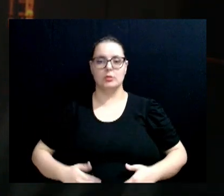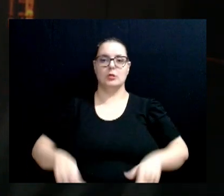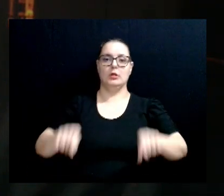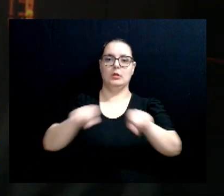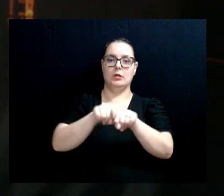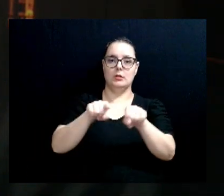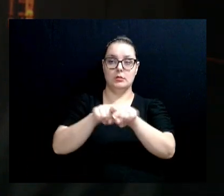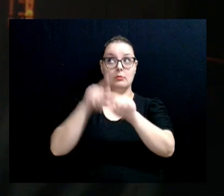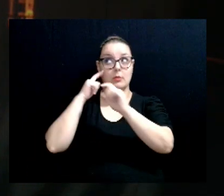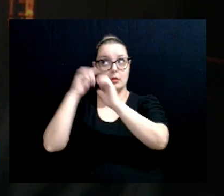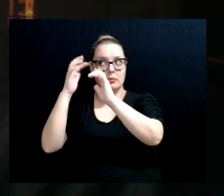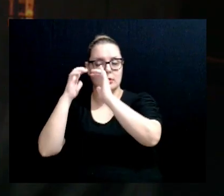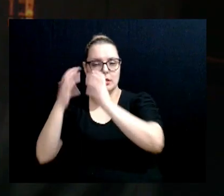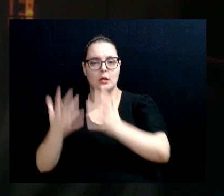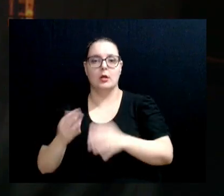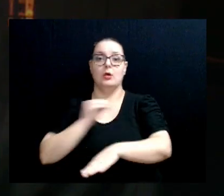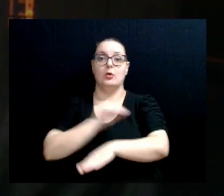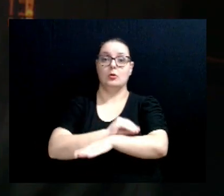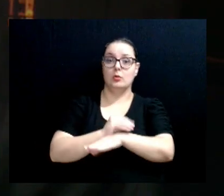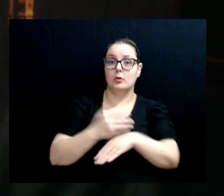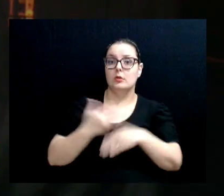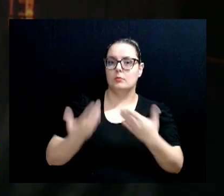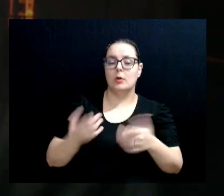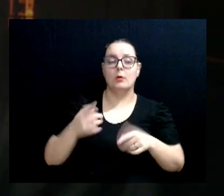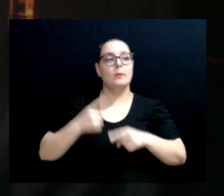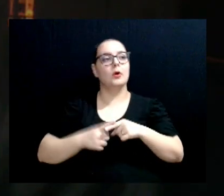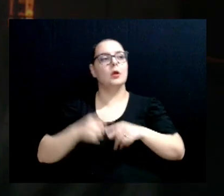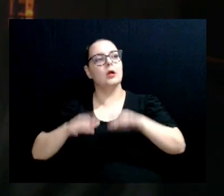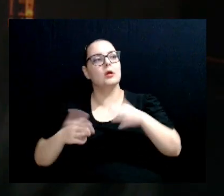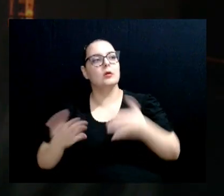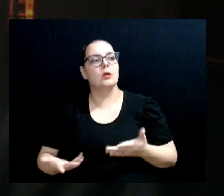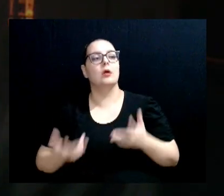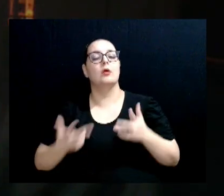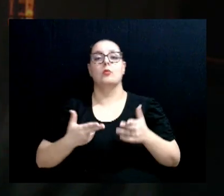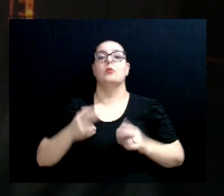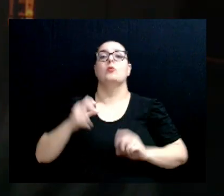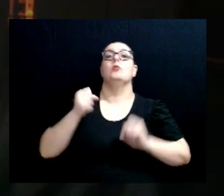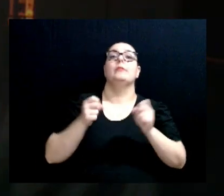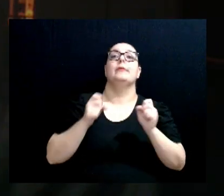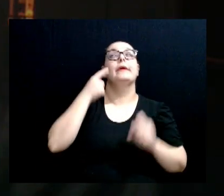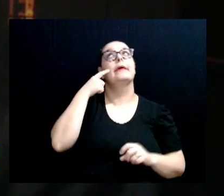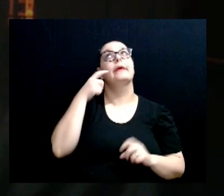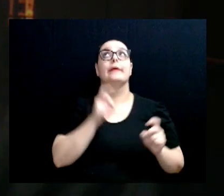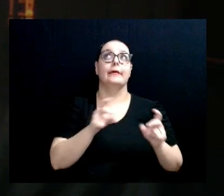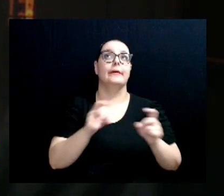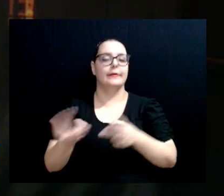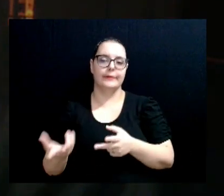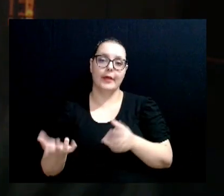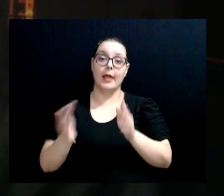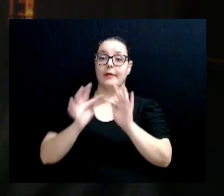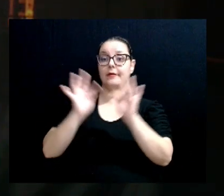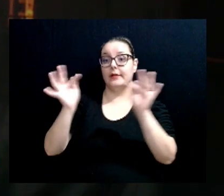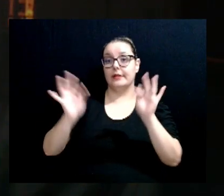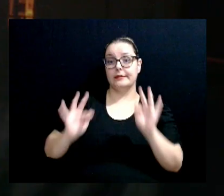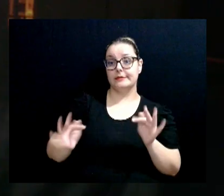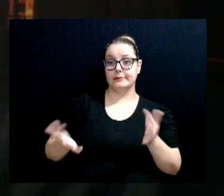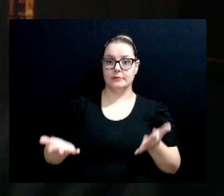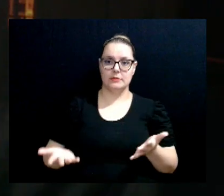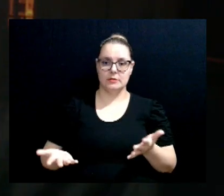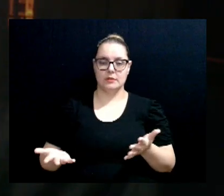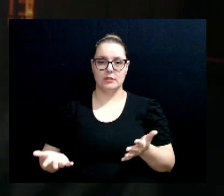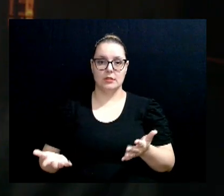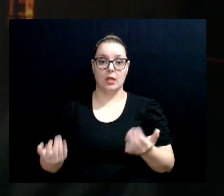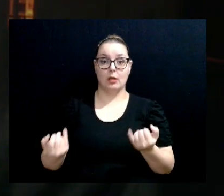gente tem que cuidar com isso aí, porque às vezes, né, como a indústria vende essa coisa de felicidade, né, de